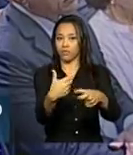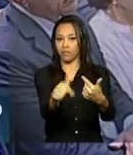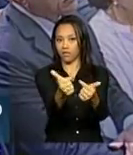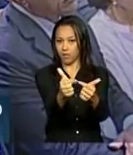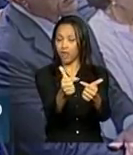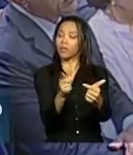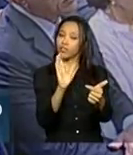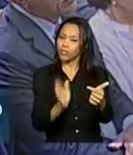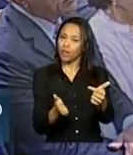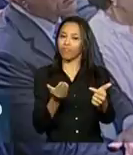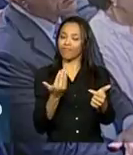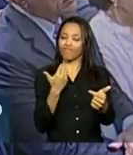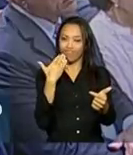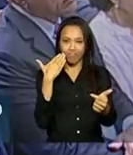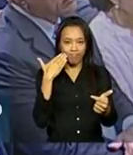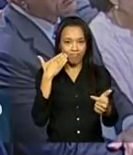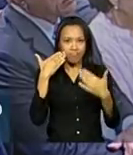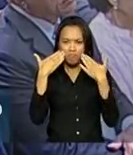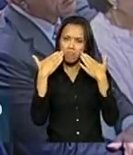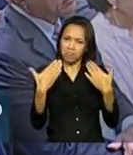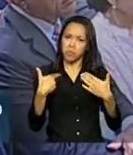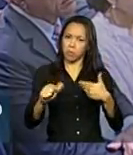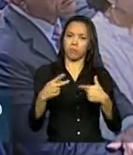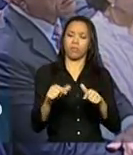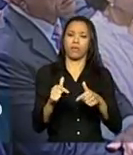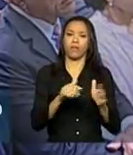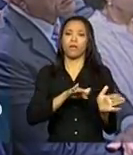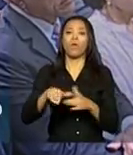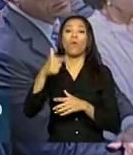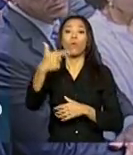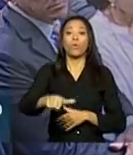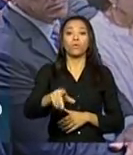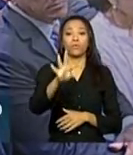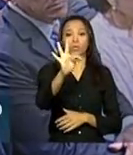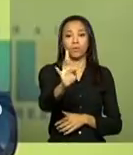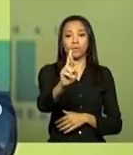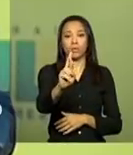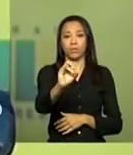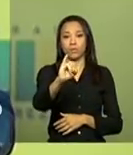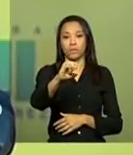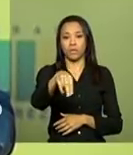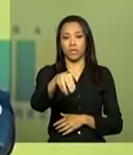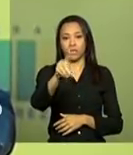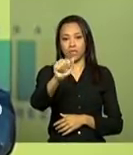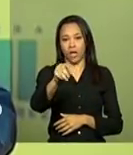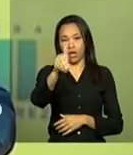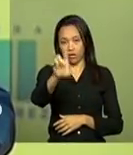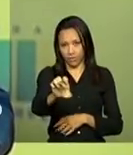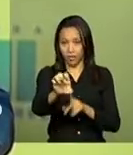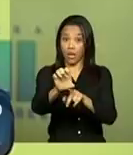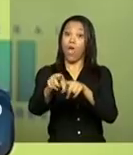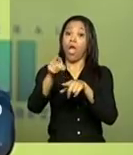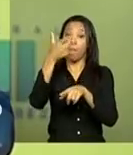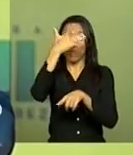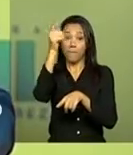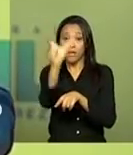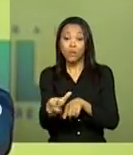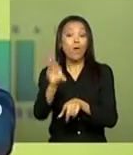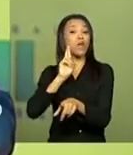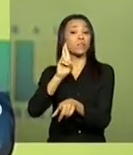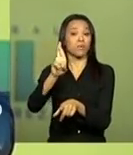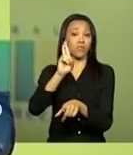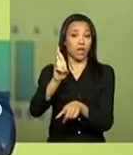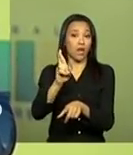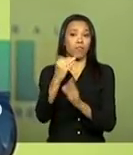todo o trabalho que fez. Cumprimentar o Alessio Trindade, que era o responsável pelo Pronatec, né, que assume